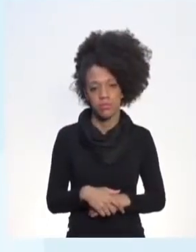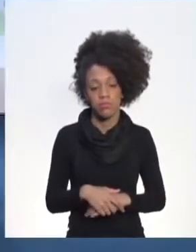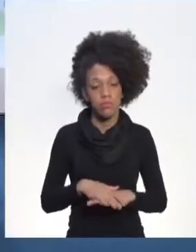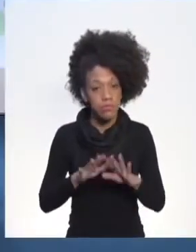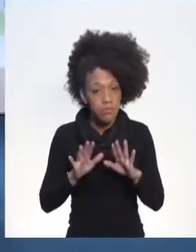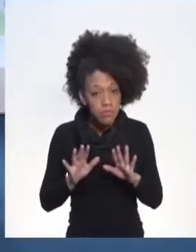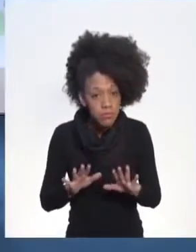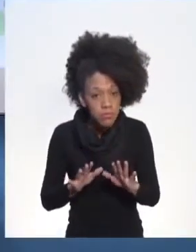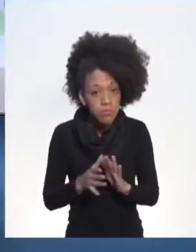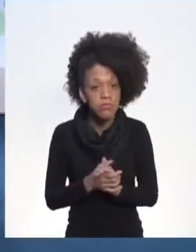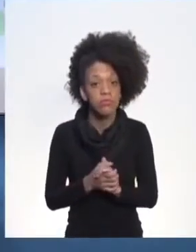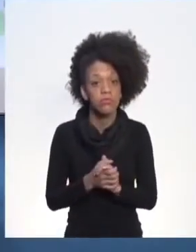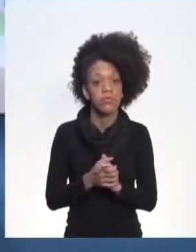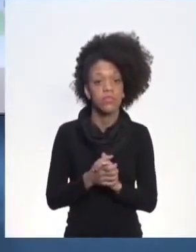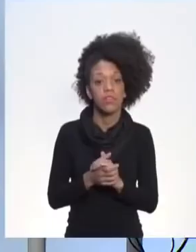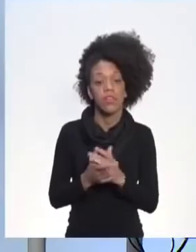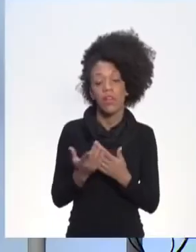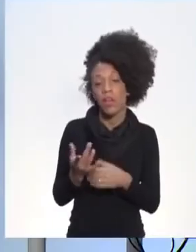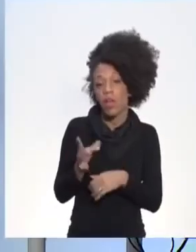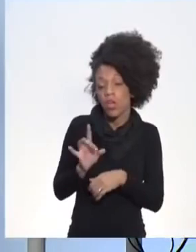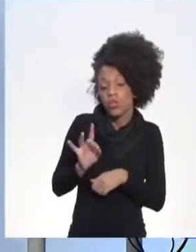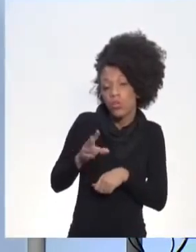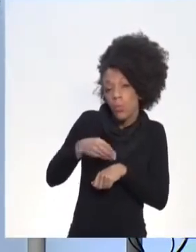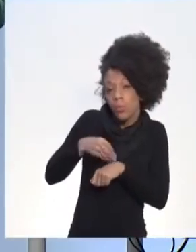Gente, ó, é uma